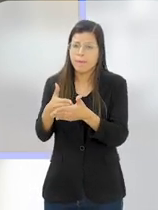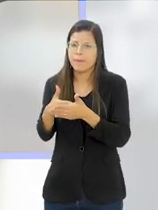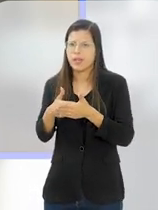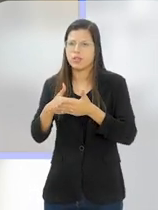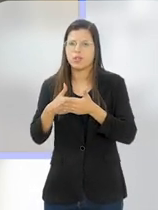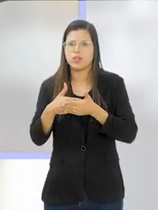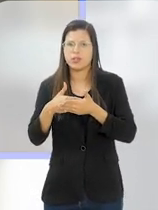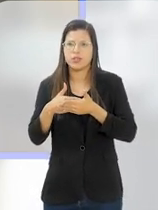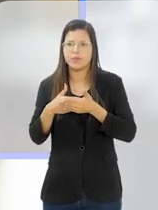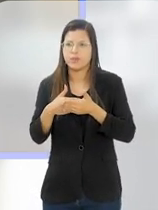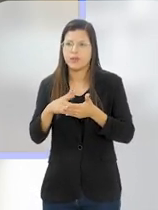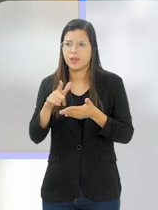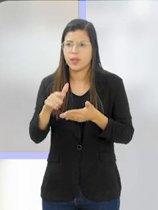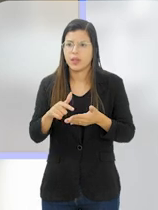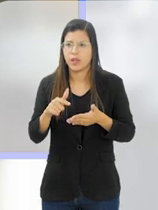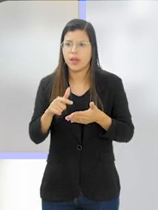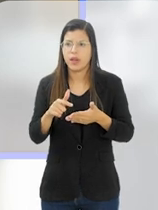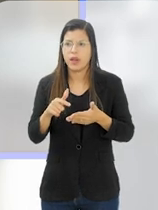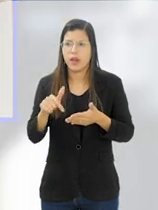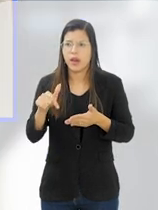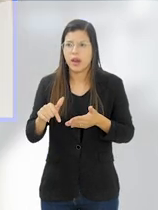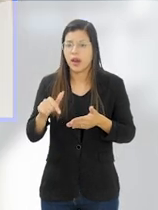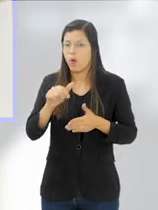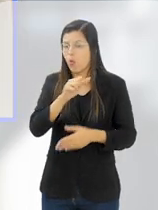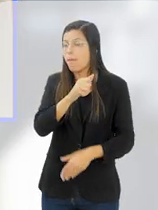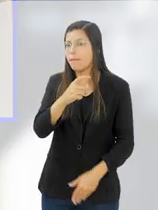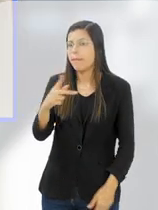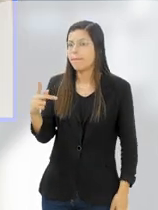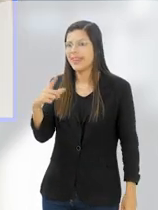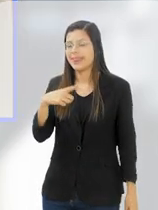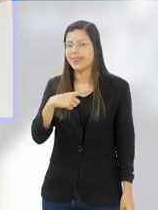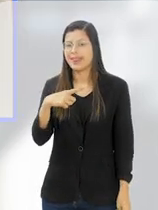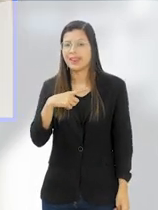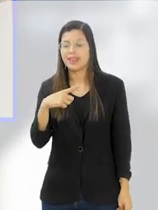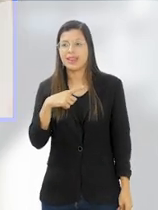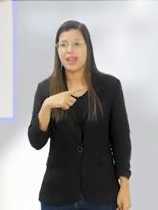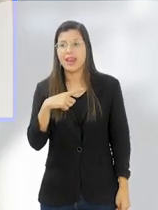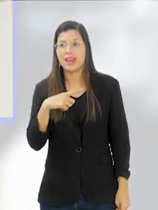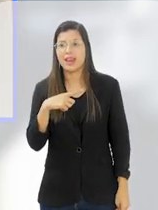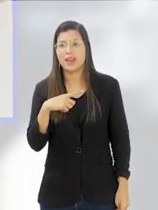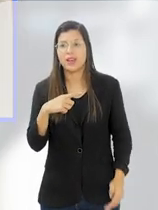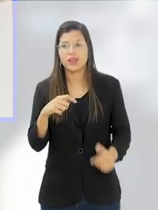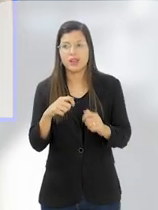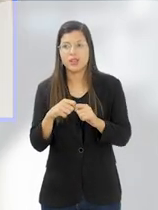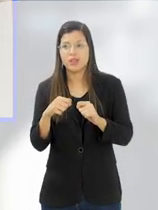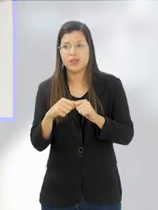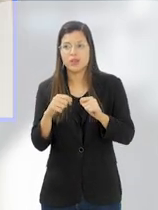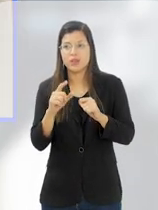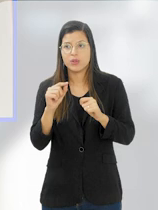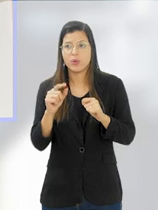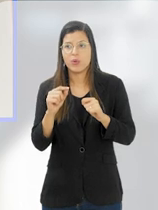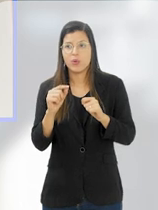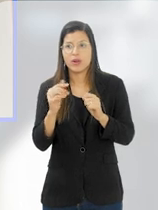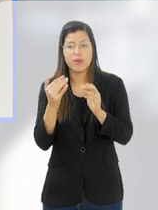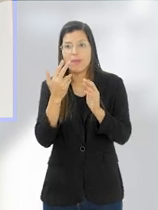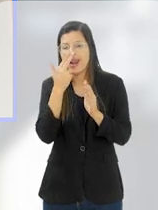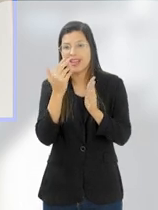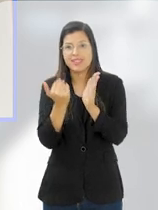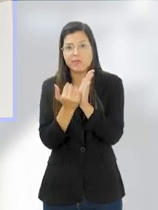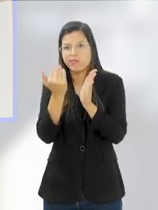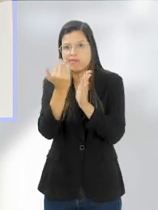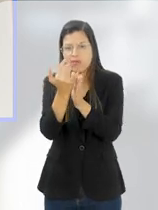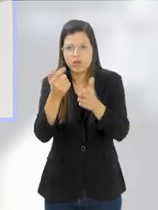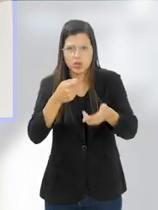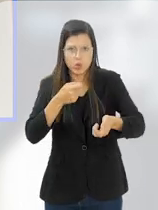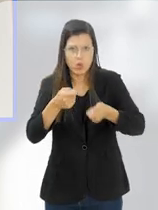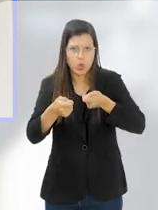que é justamente dado pela capacidade que esses aplicativos têm de superar as nossas capacidades de controle, especialmente a